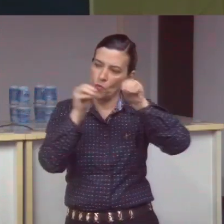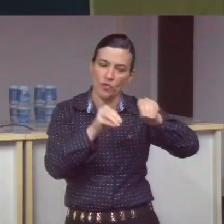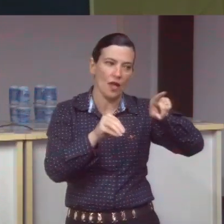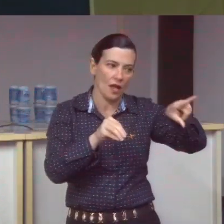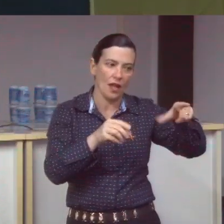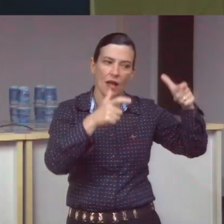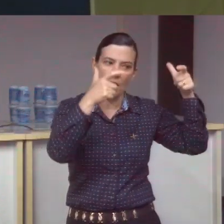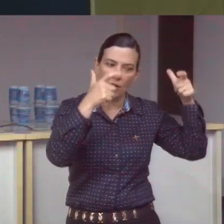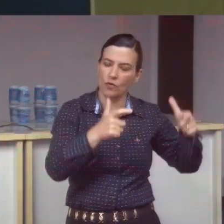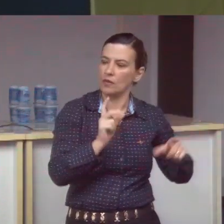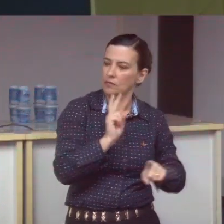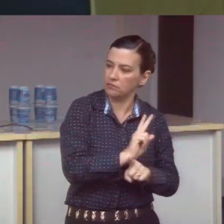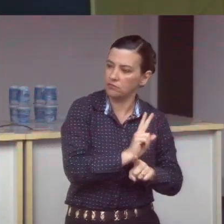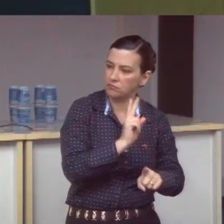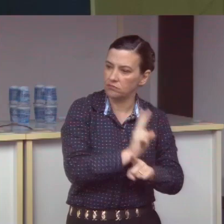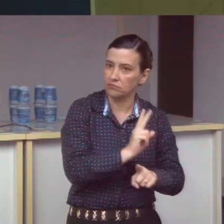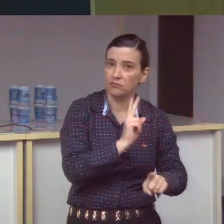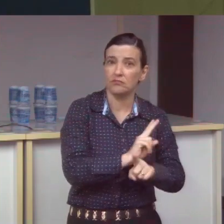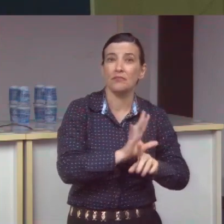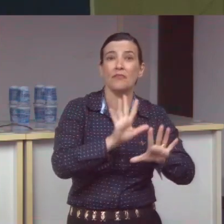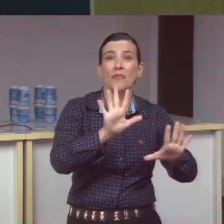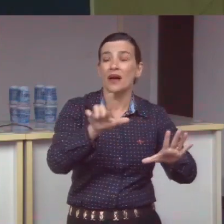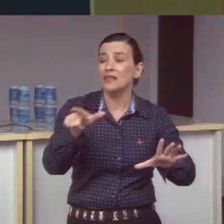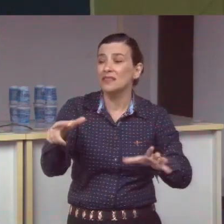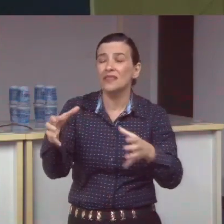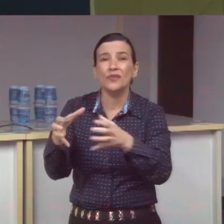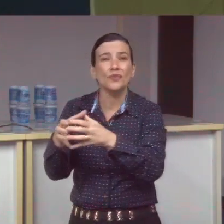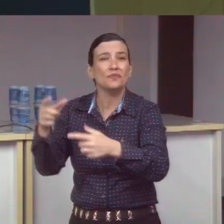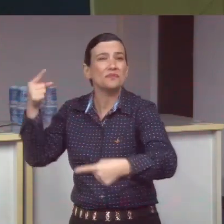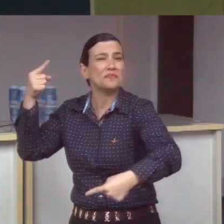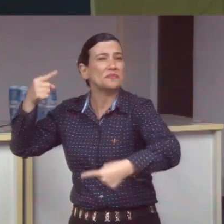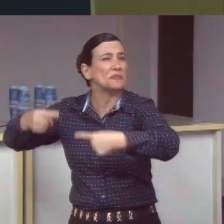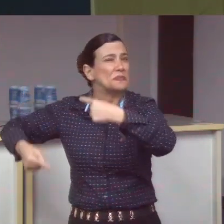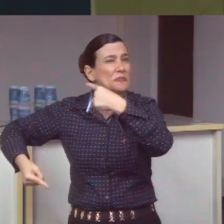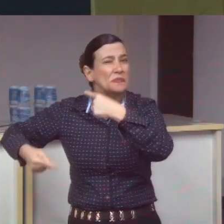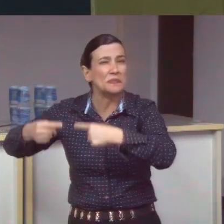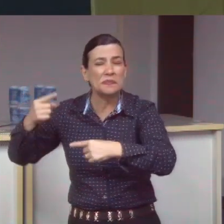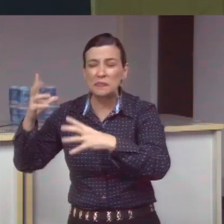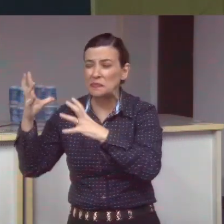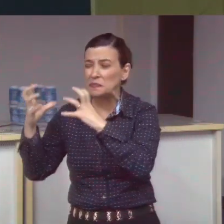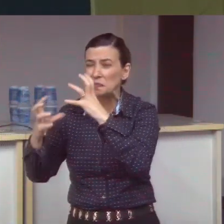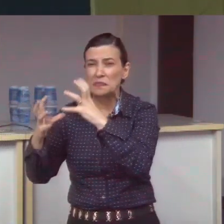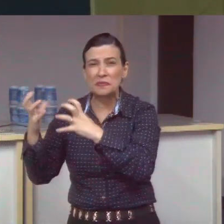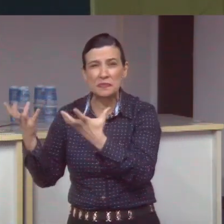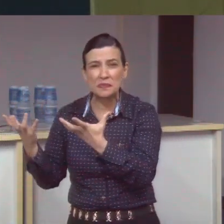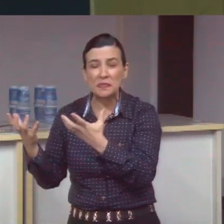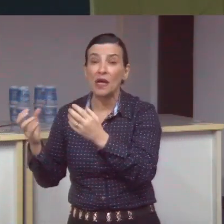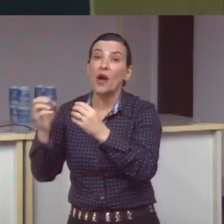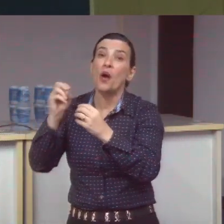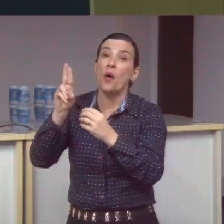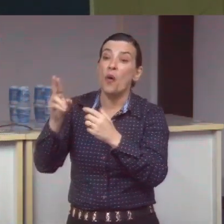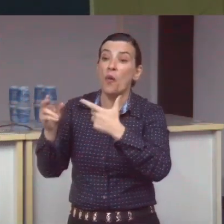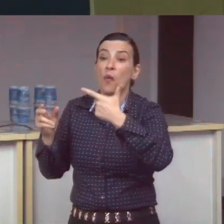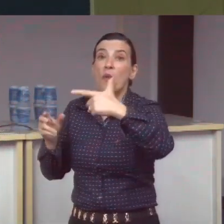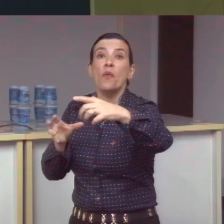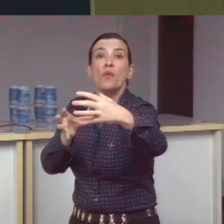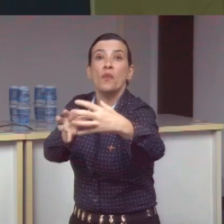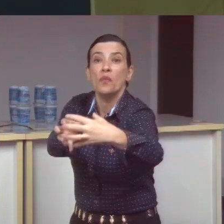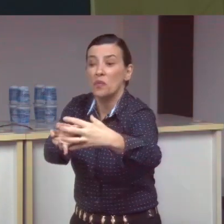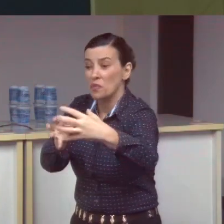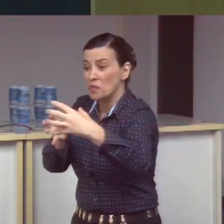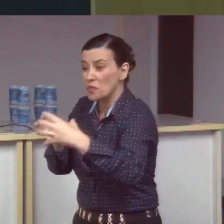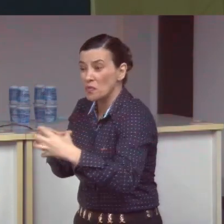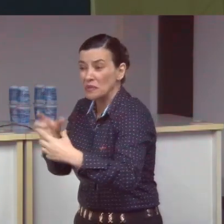assim num desentendimento sério, para não dizer pior, com o grupo Y. Porque se eu não conheço